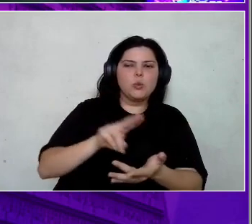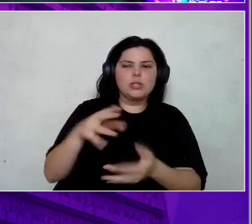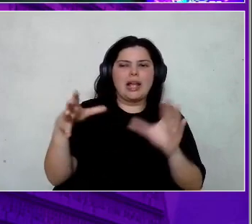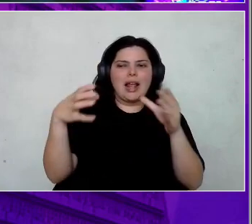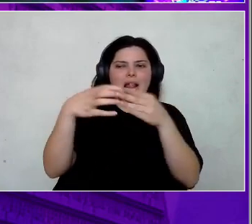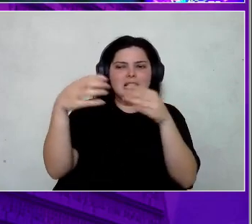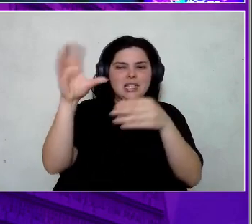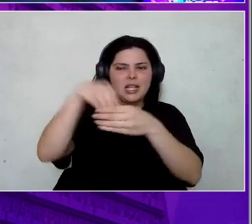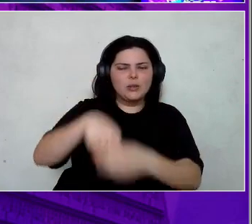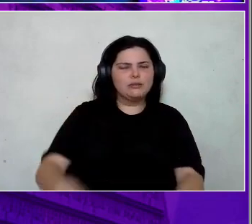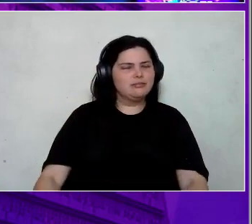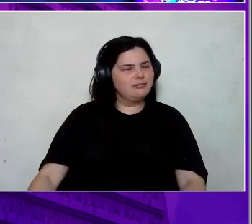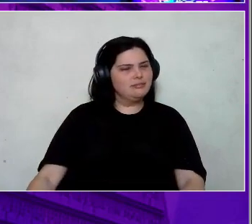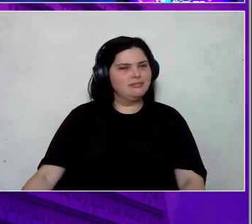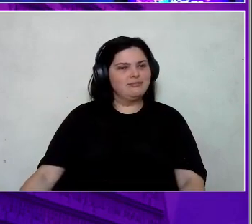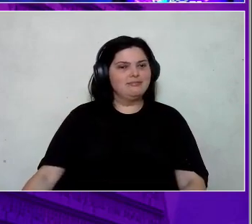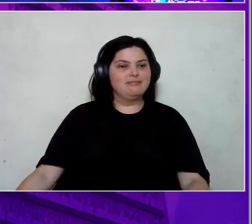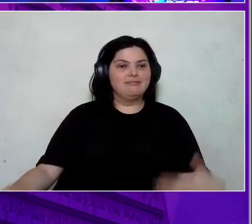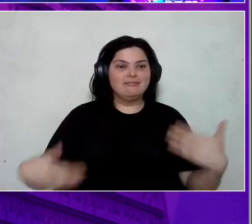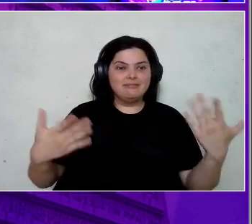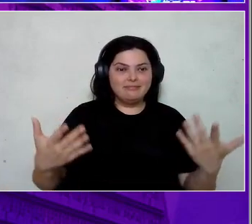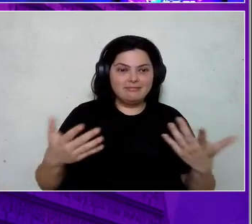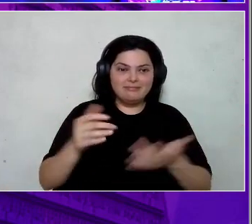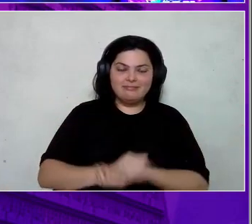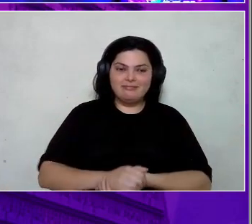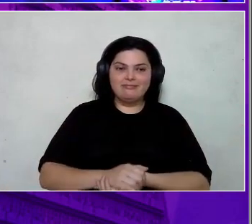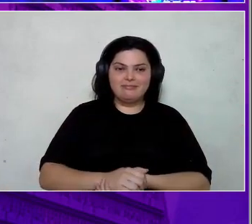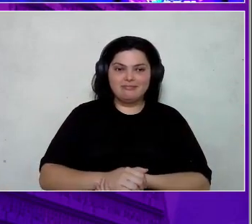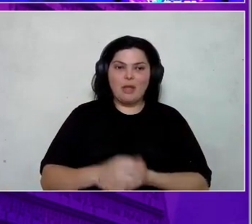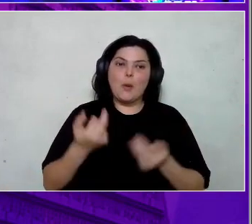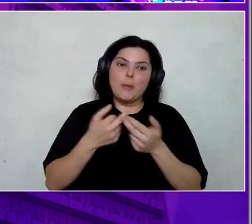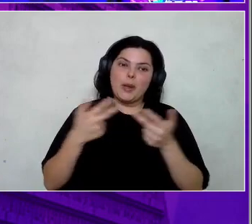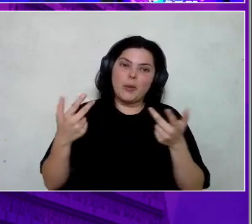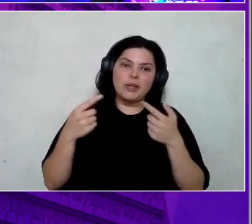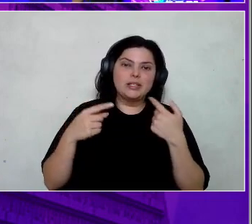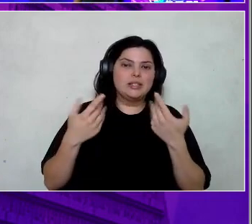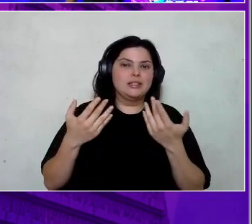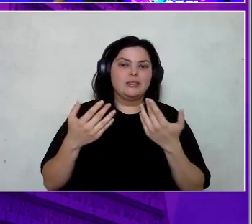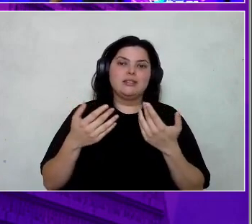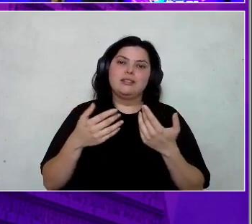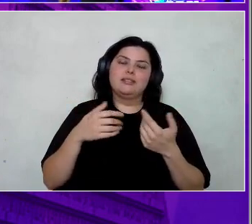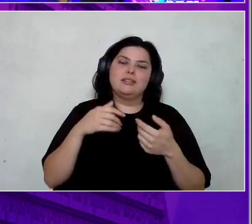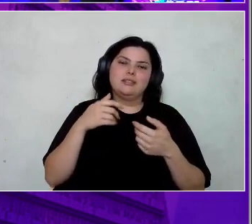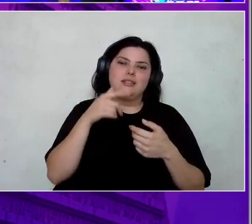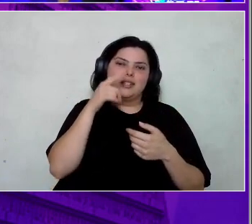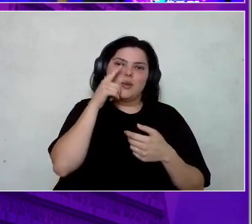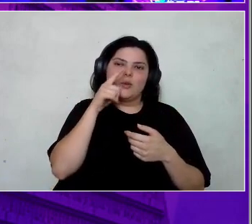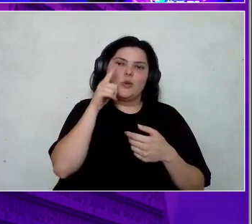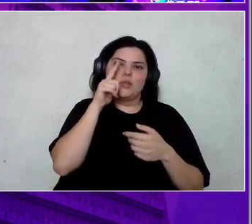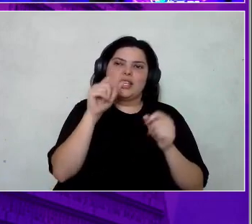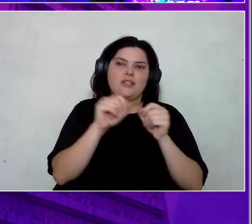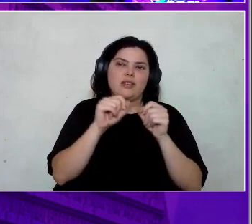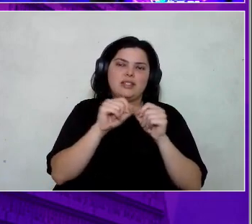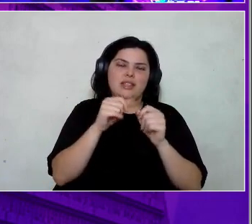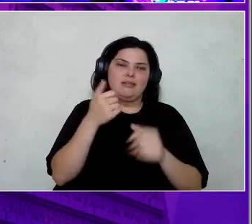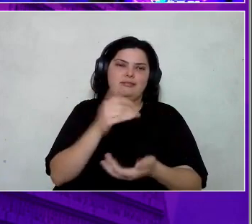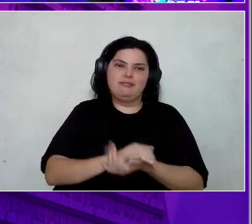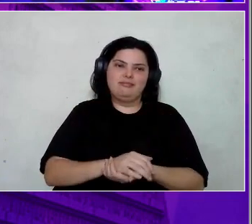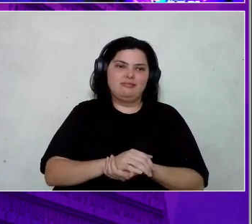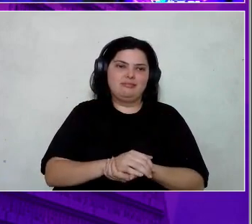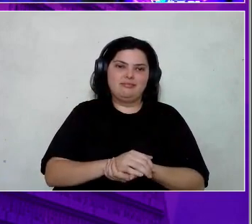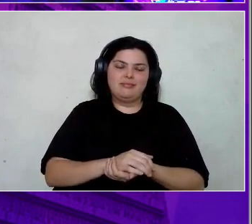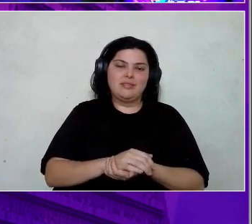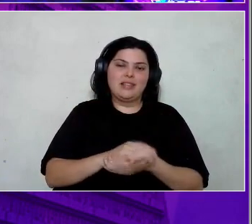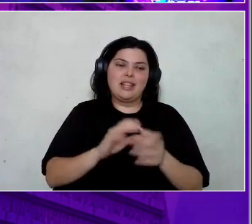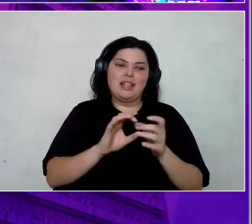tipo, isso é algo que você também não vai mais provavelmente saber. Você vai deixar de ser a